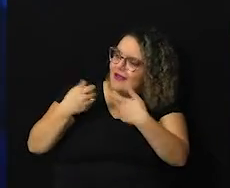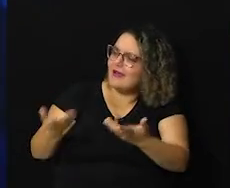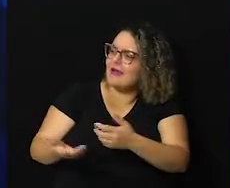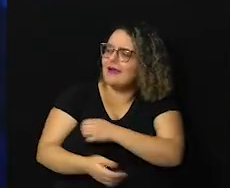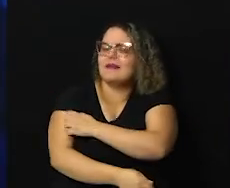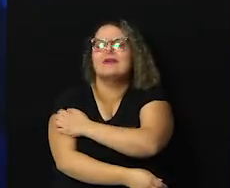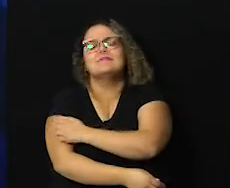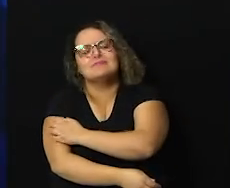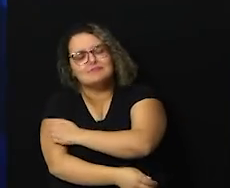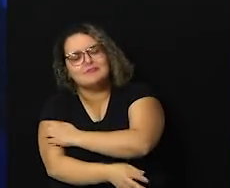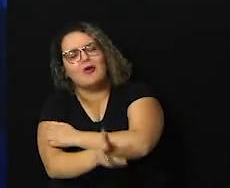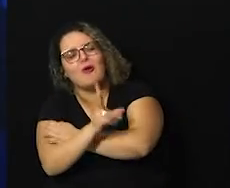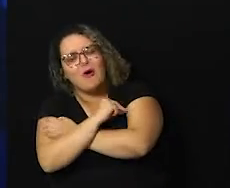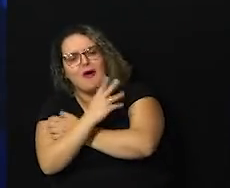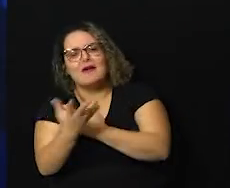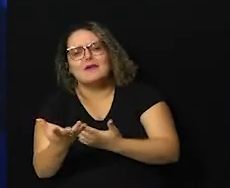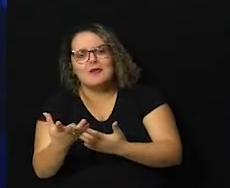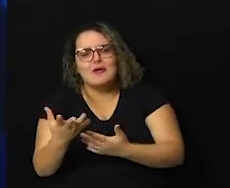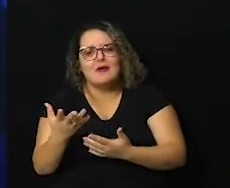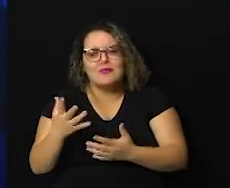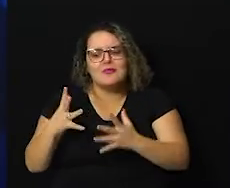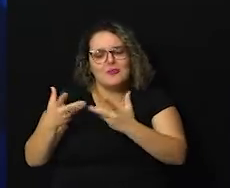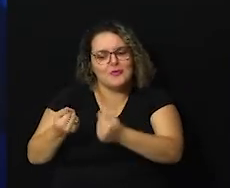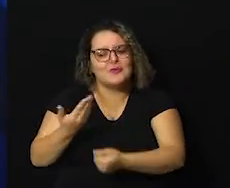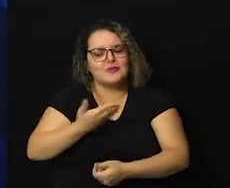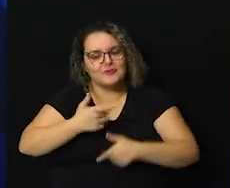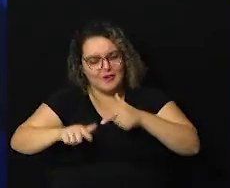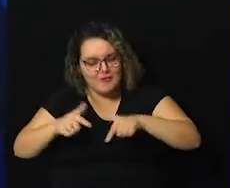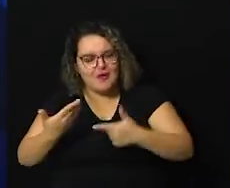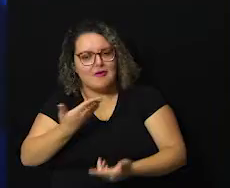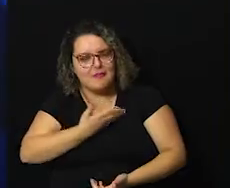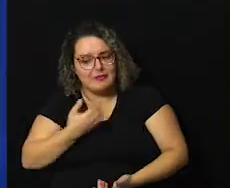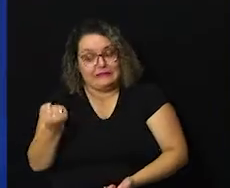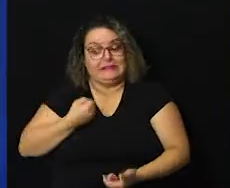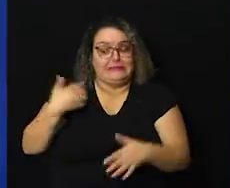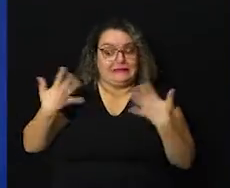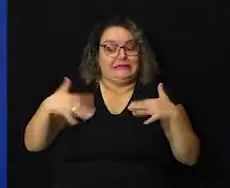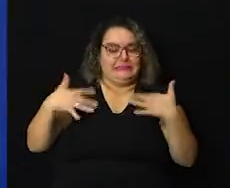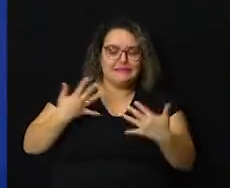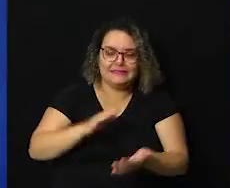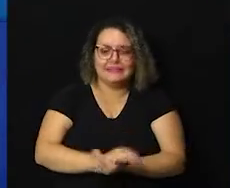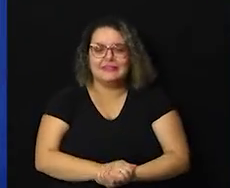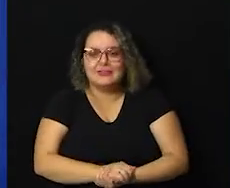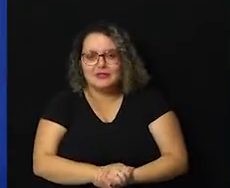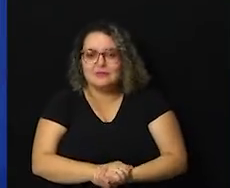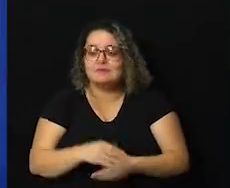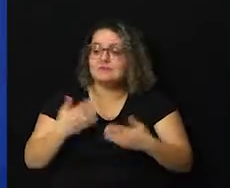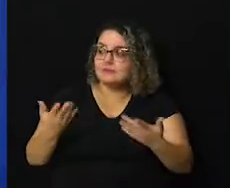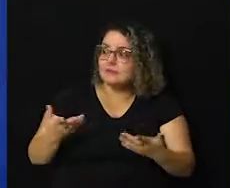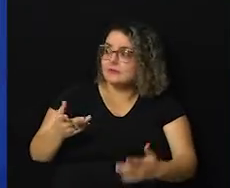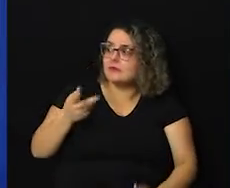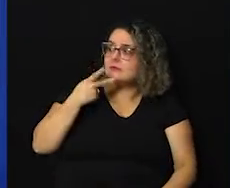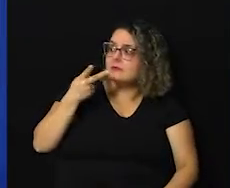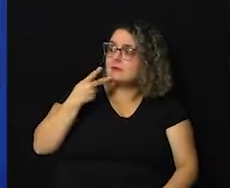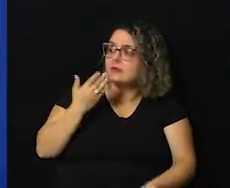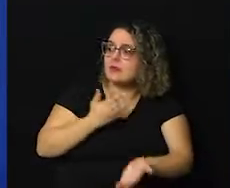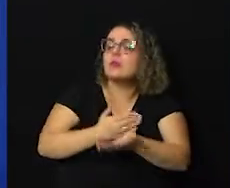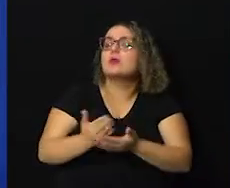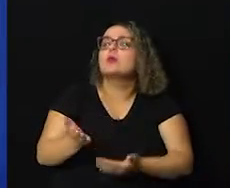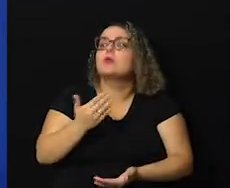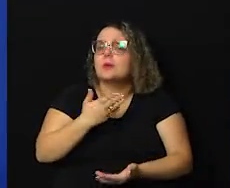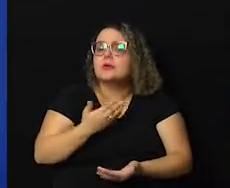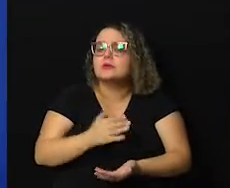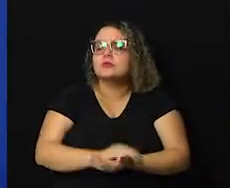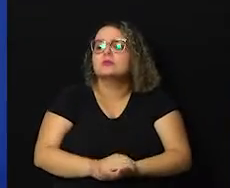Fedora me matar haha e só uma coisinha hoje você falou no início